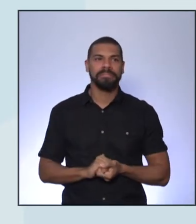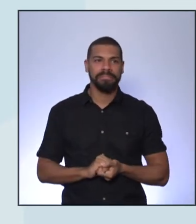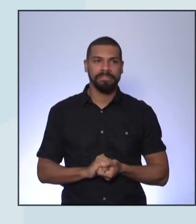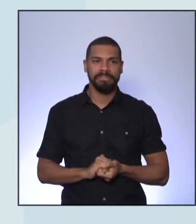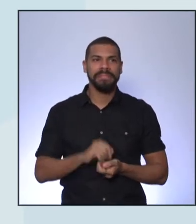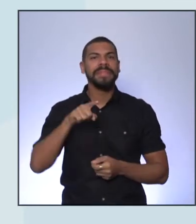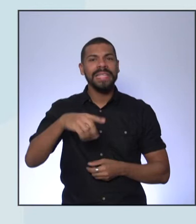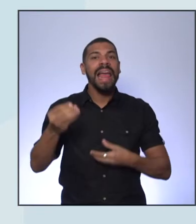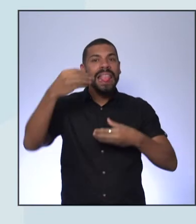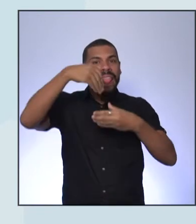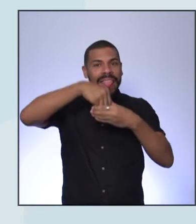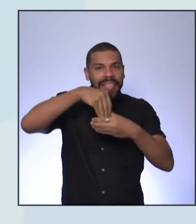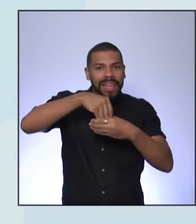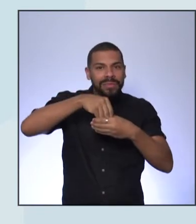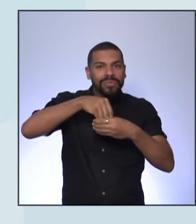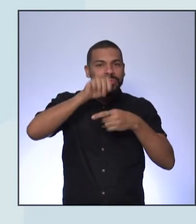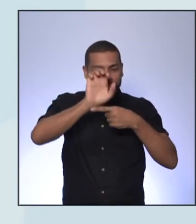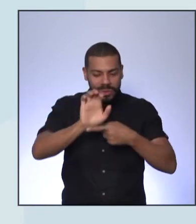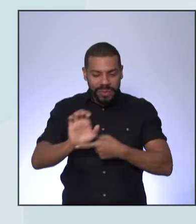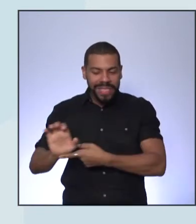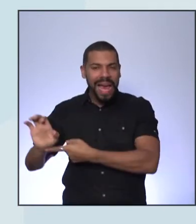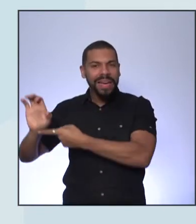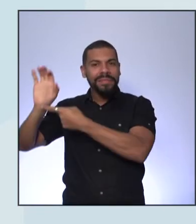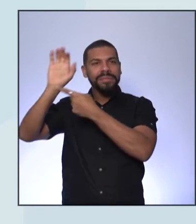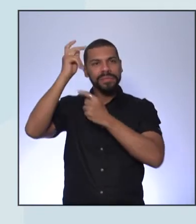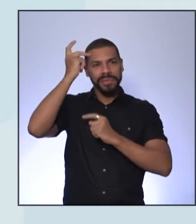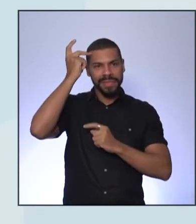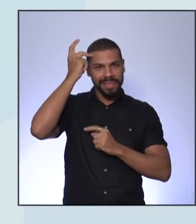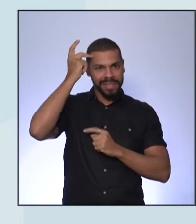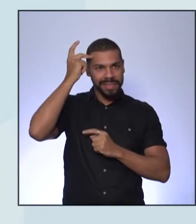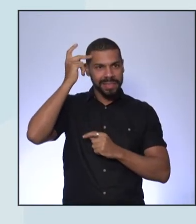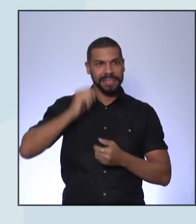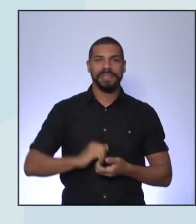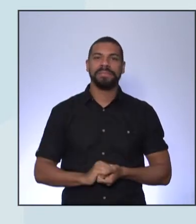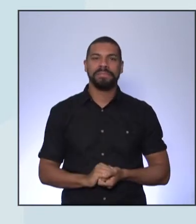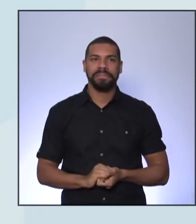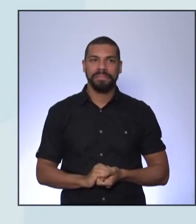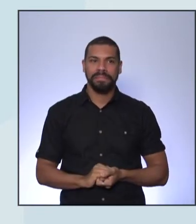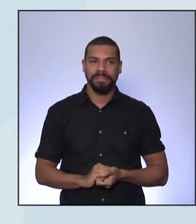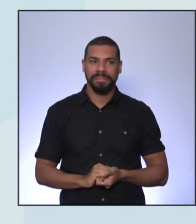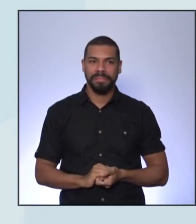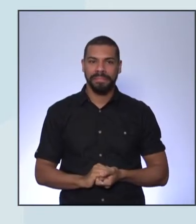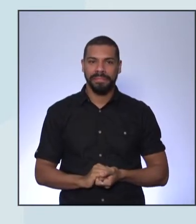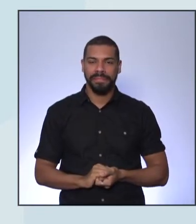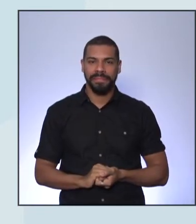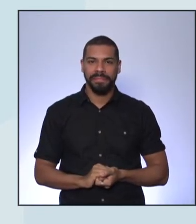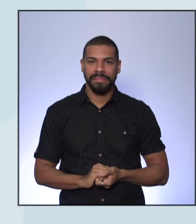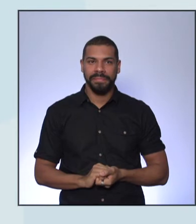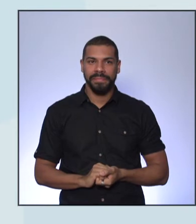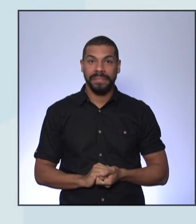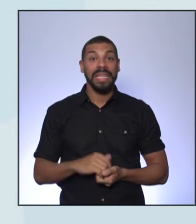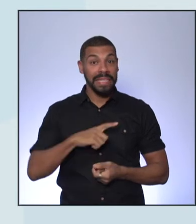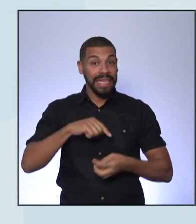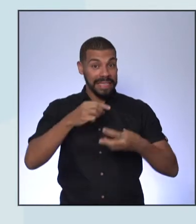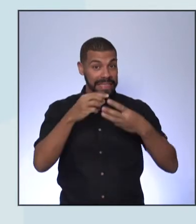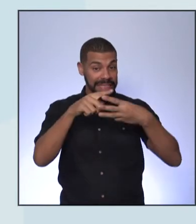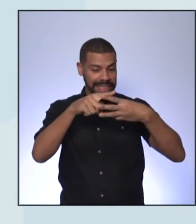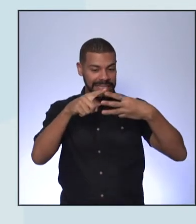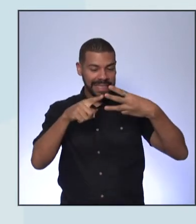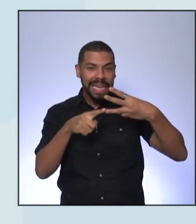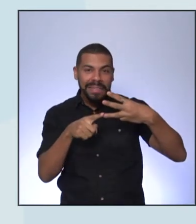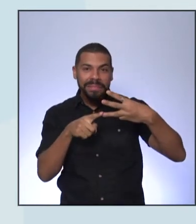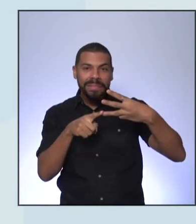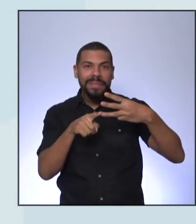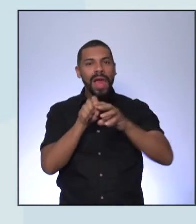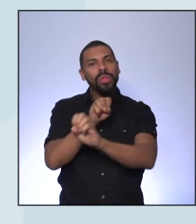de São Paulo, vocês entram para vocês conseguirem se aprofundar um pouco mais do que é isso. Como eu disse, eu trouxe 3 exemplos de educação